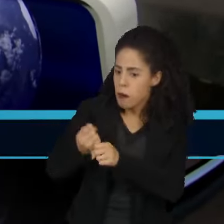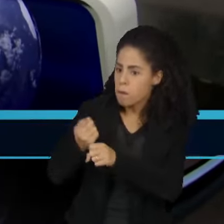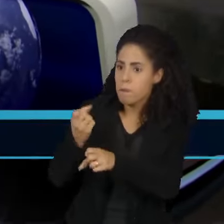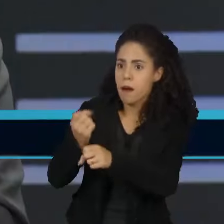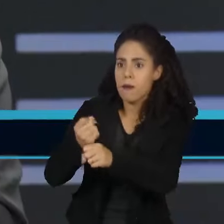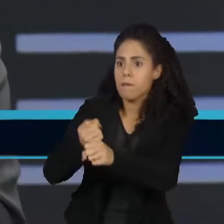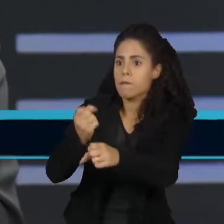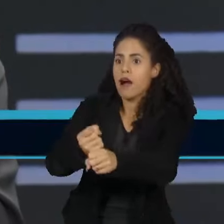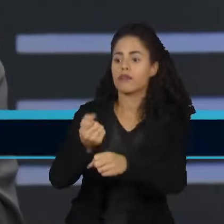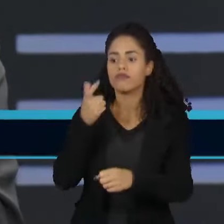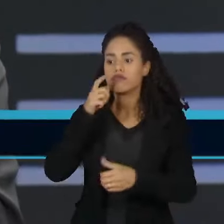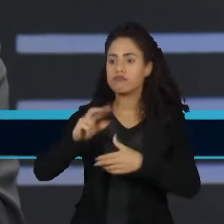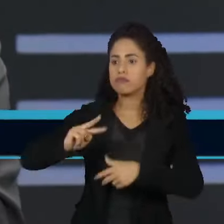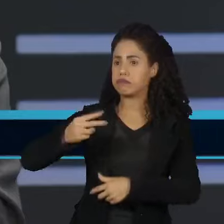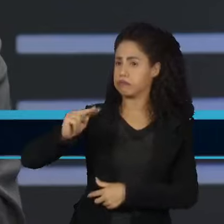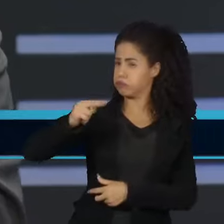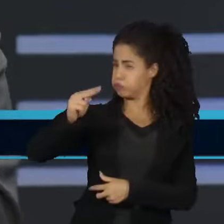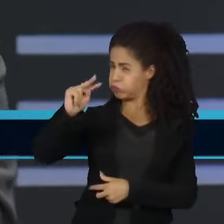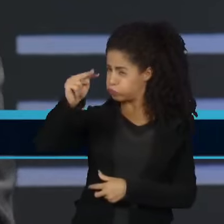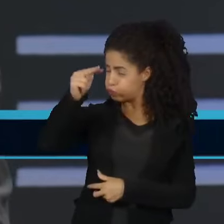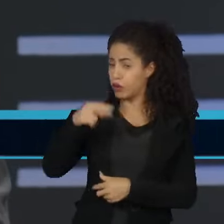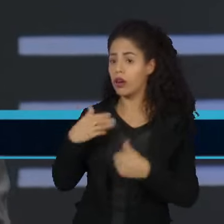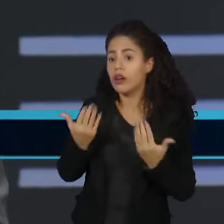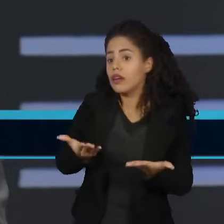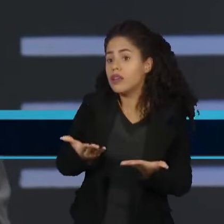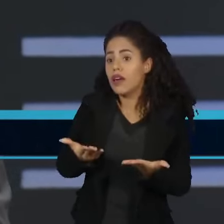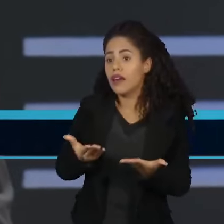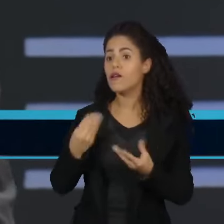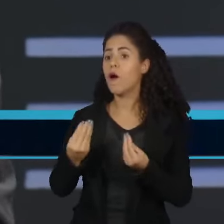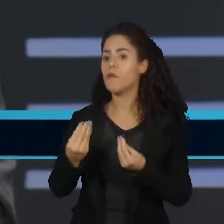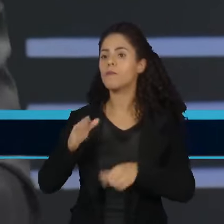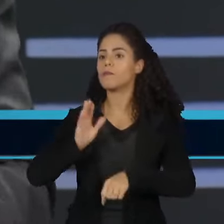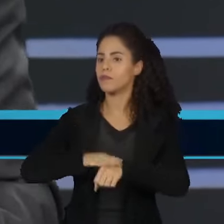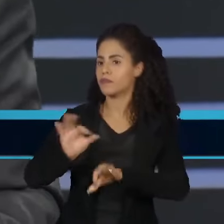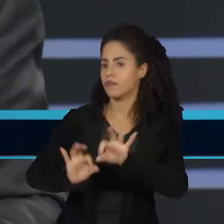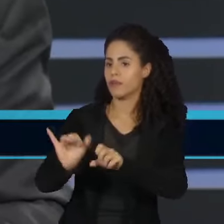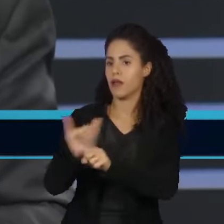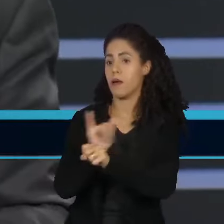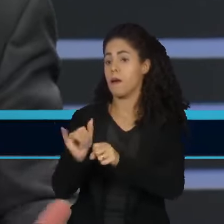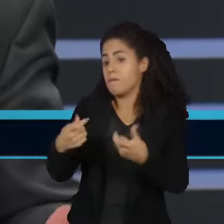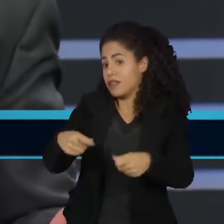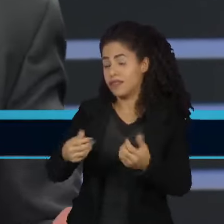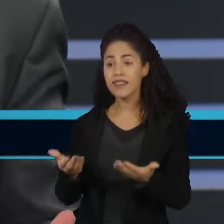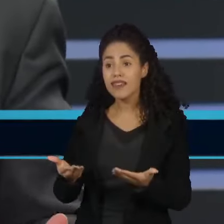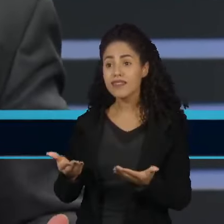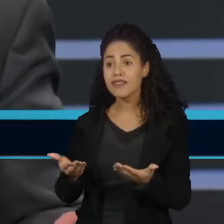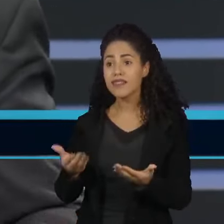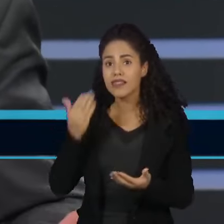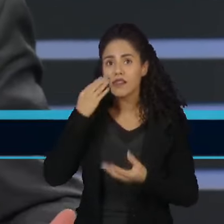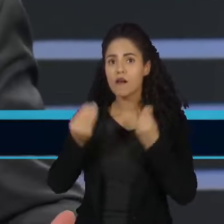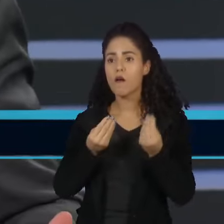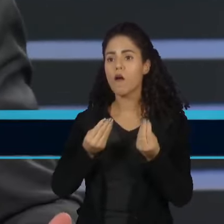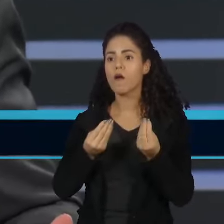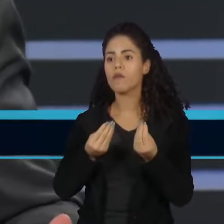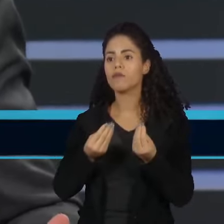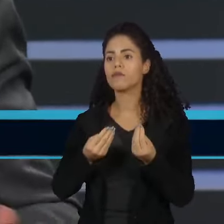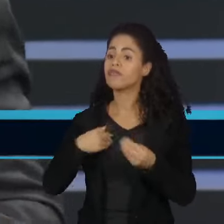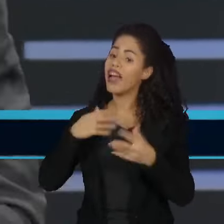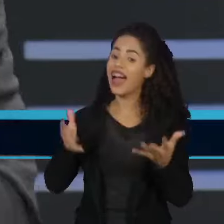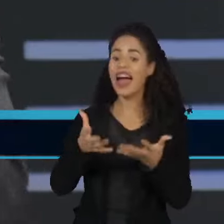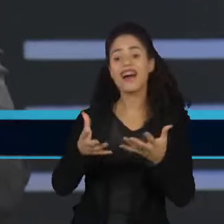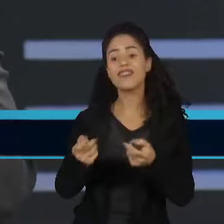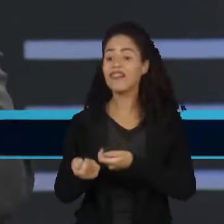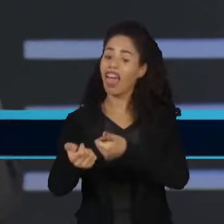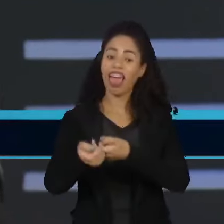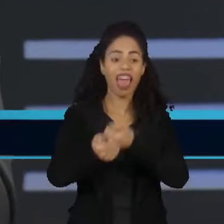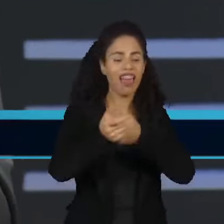União, e tem muita gente que não fez a lição de casa, então estados que não fizeram a lição de casa não podem ser premiados neste momento, só